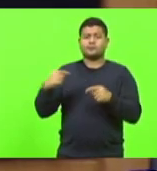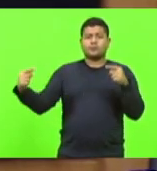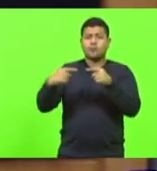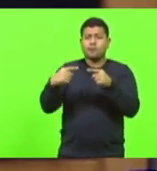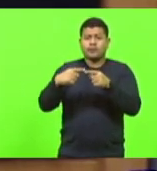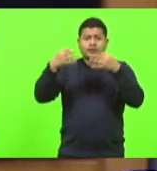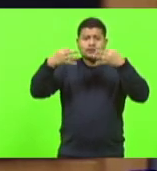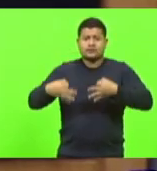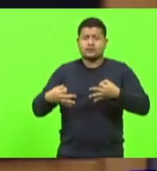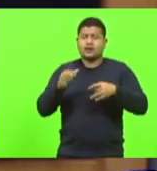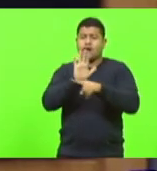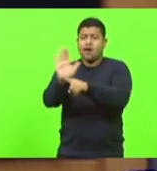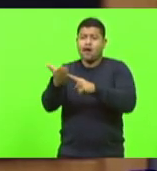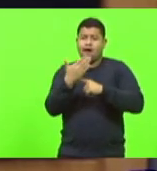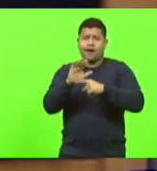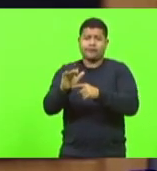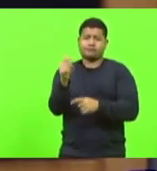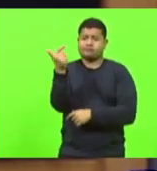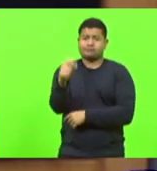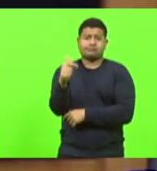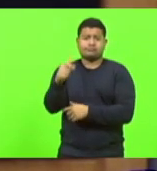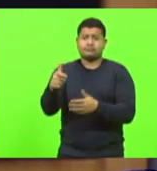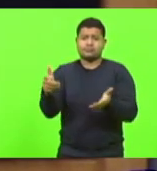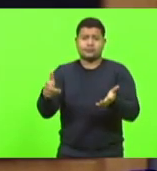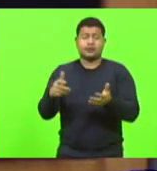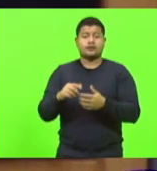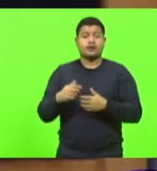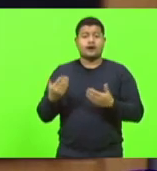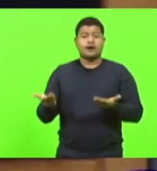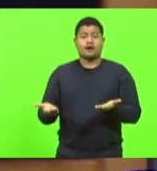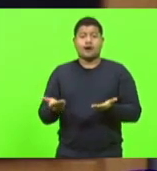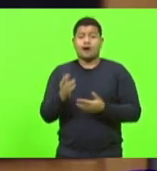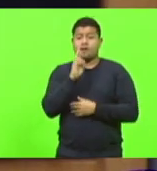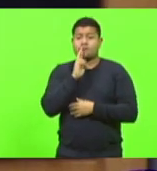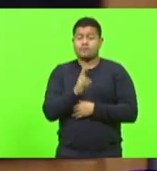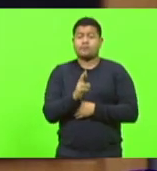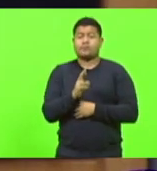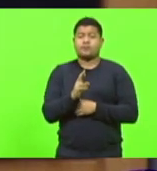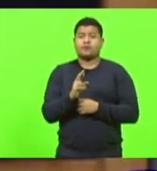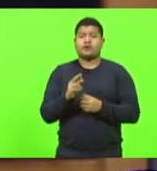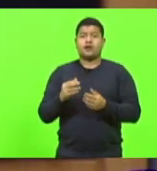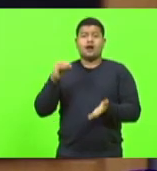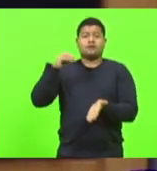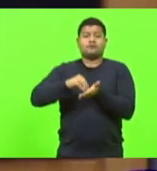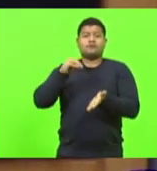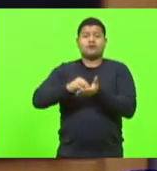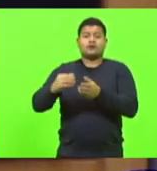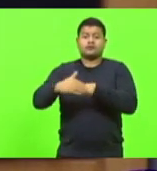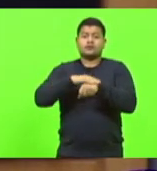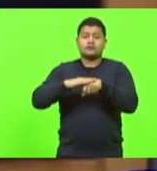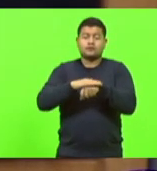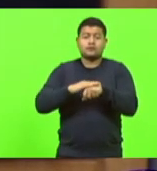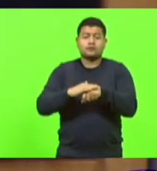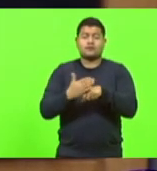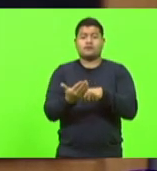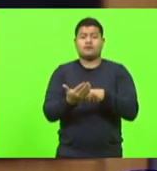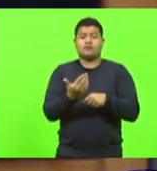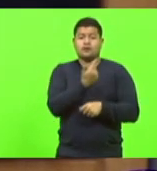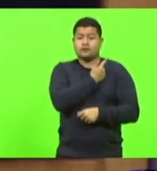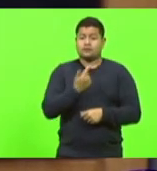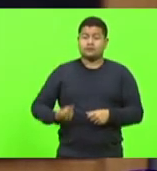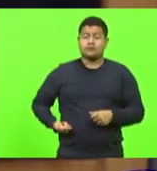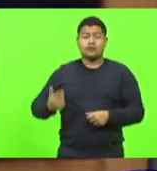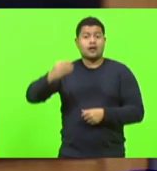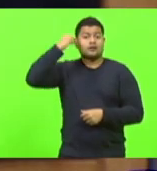agradável e o resultado da falta de diálogo do Governo da falta de experiência do Governo da